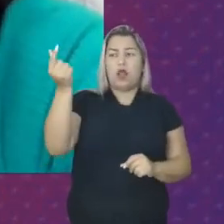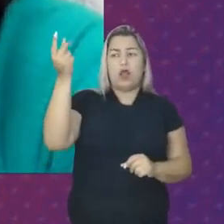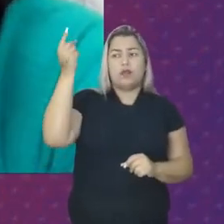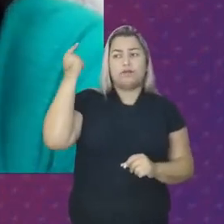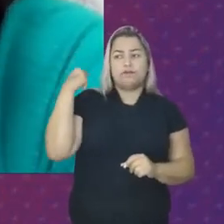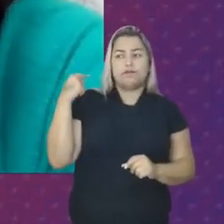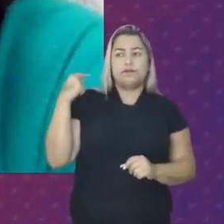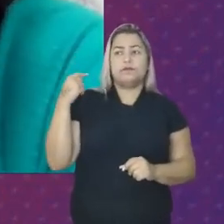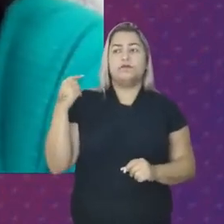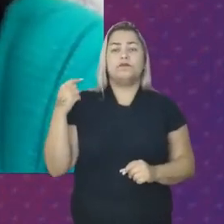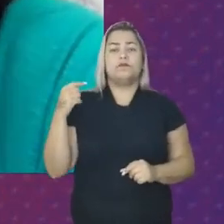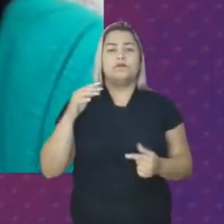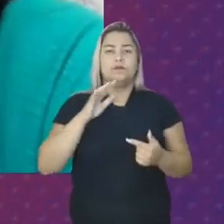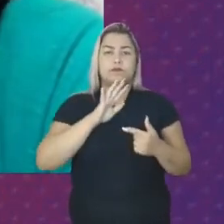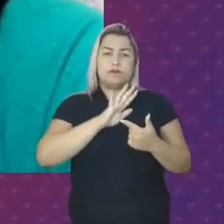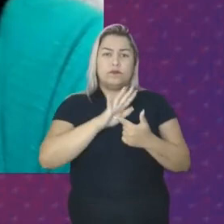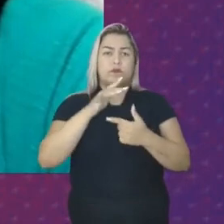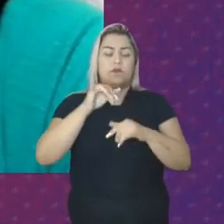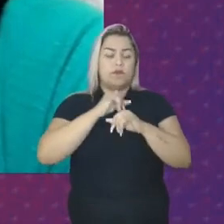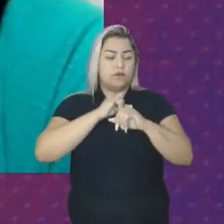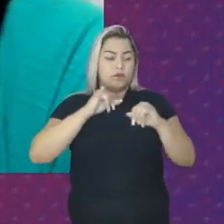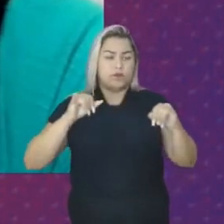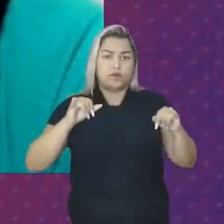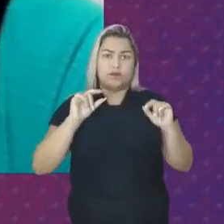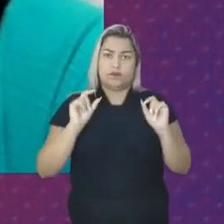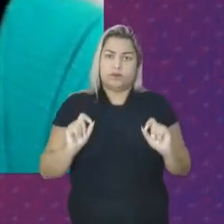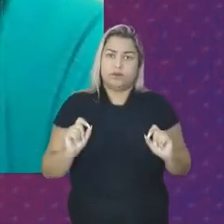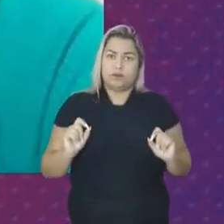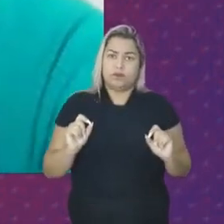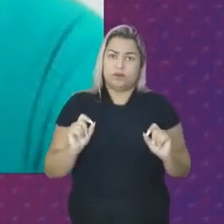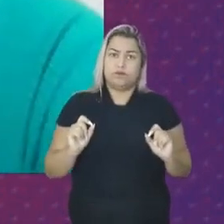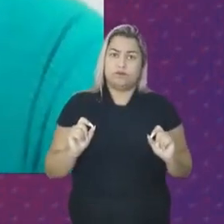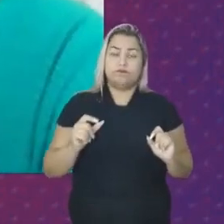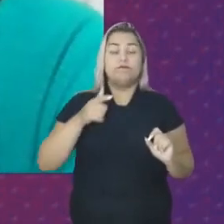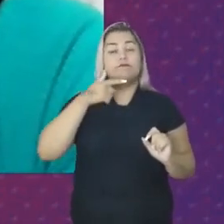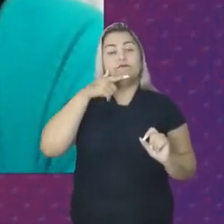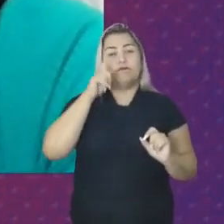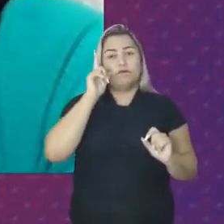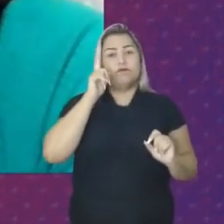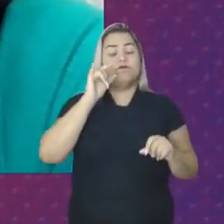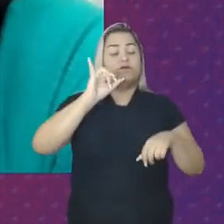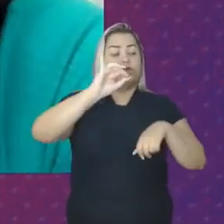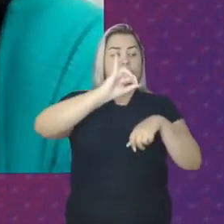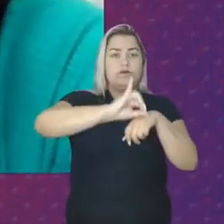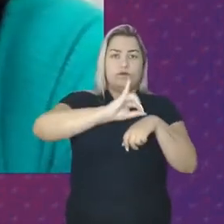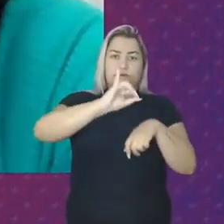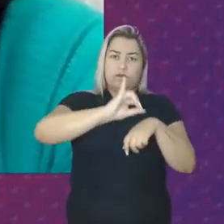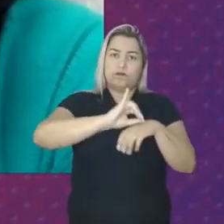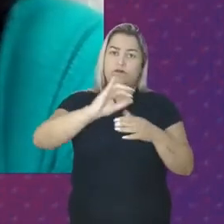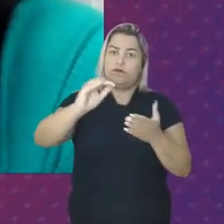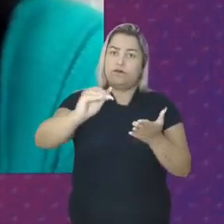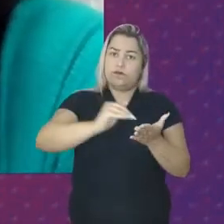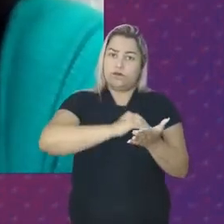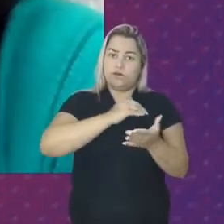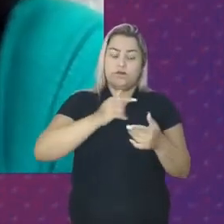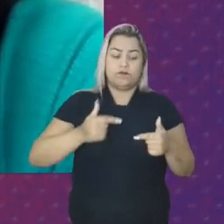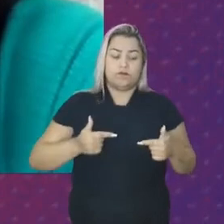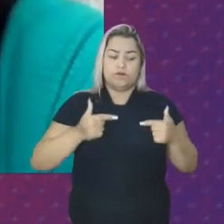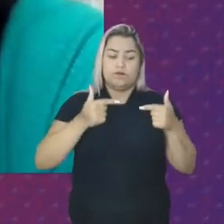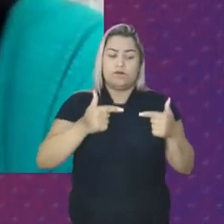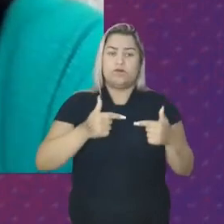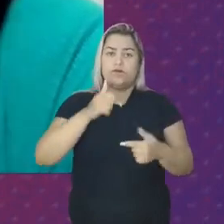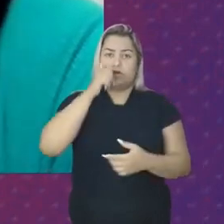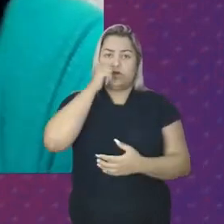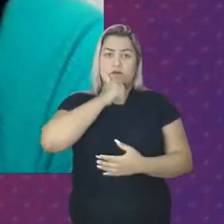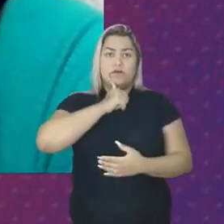Servia apenas para prestar informações. E, além disso, antes da Central, a então Secretaria de Enfrentamento à Violência